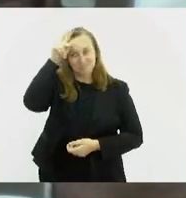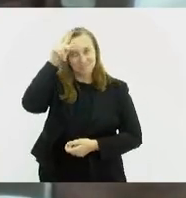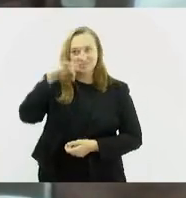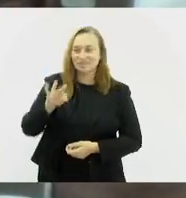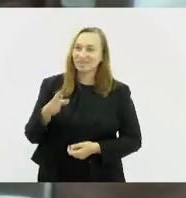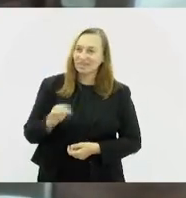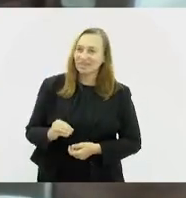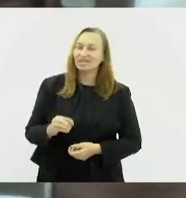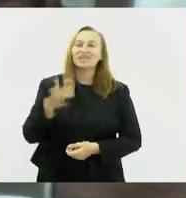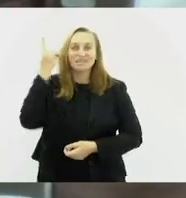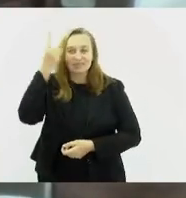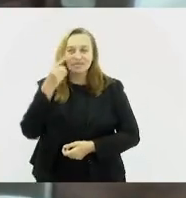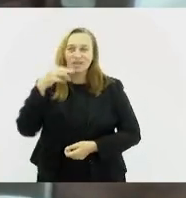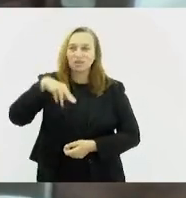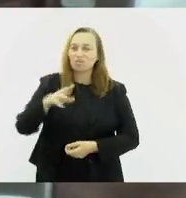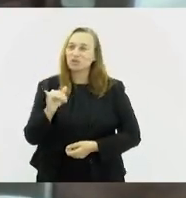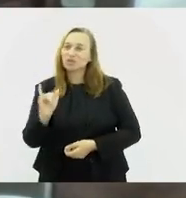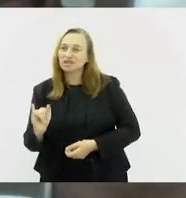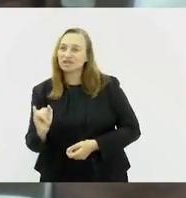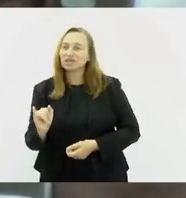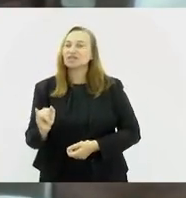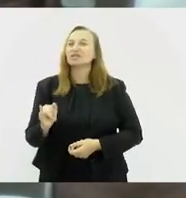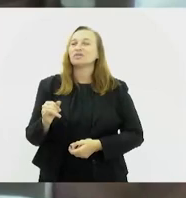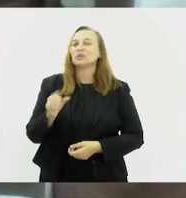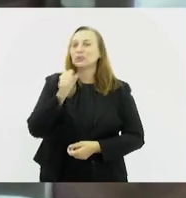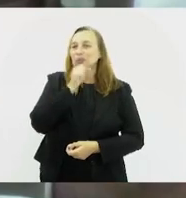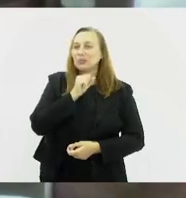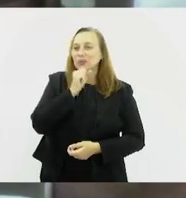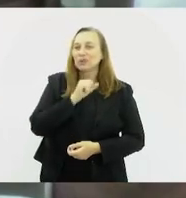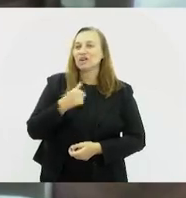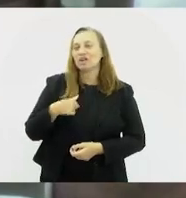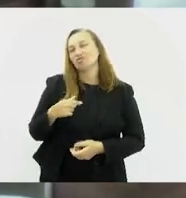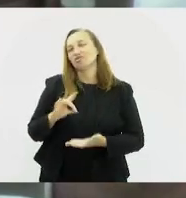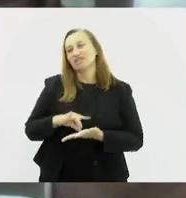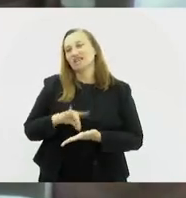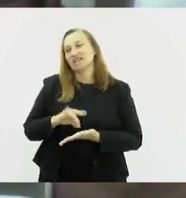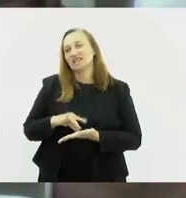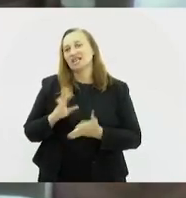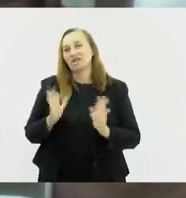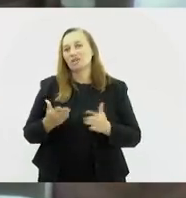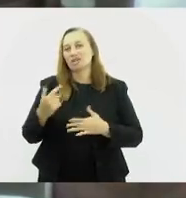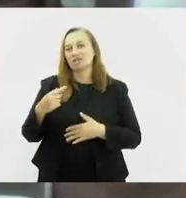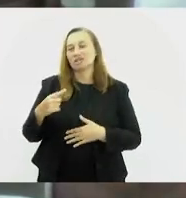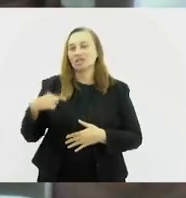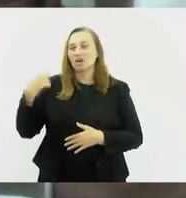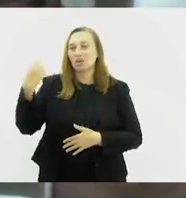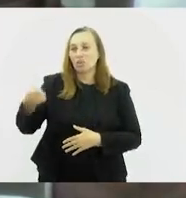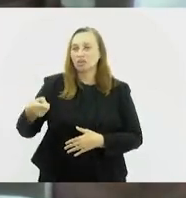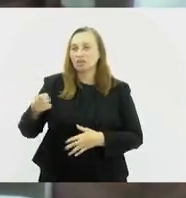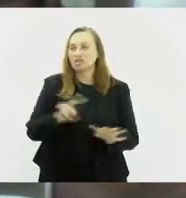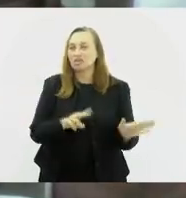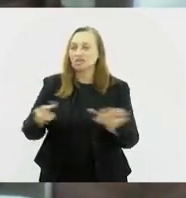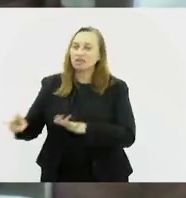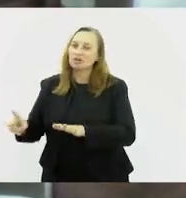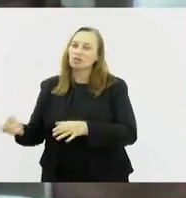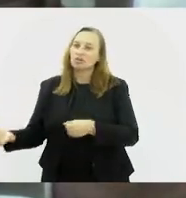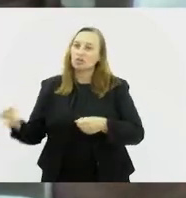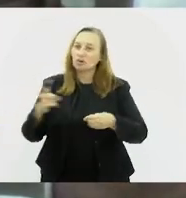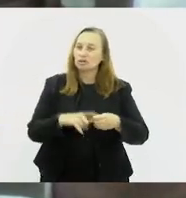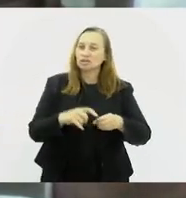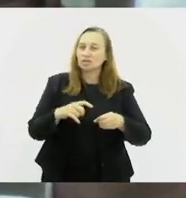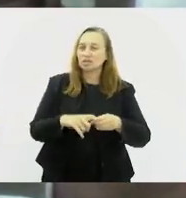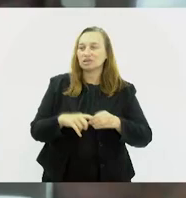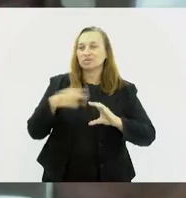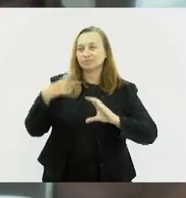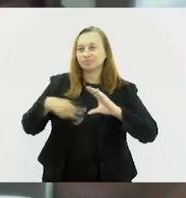deputado Muni, vem fazendo com os idosos. Eu, de verdade, agora, semana que vem, voltando às sessões da Câmara